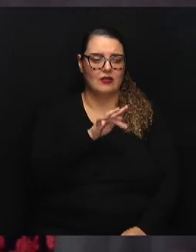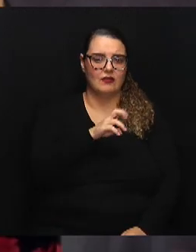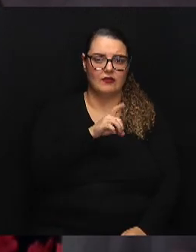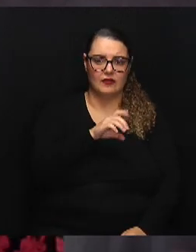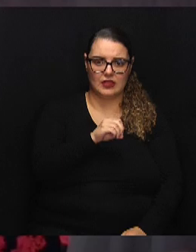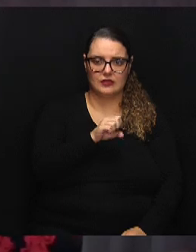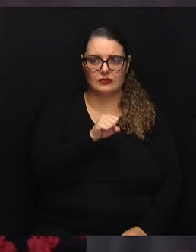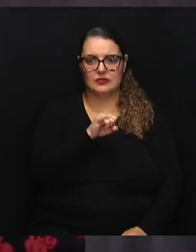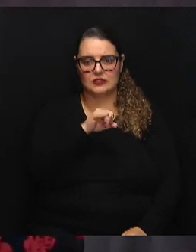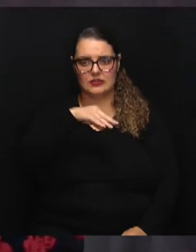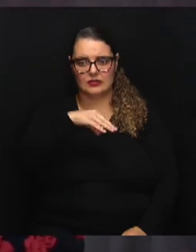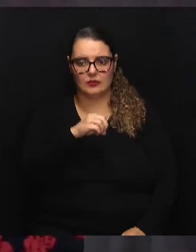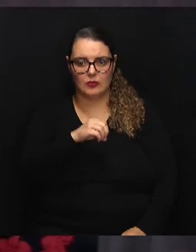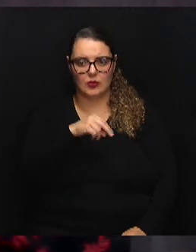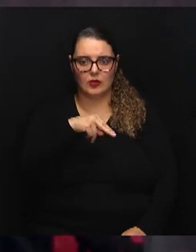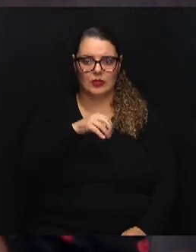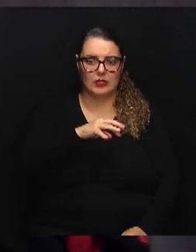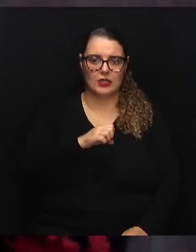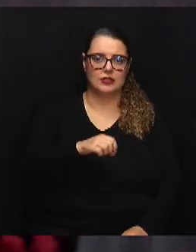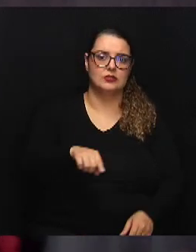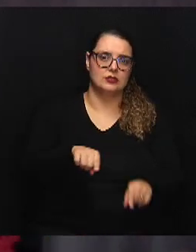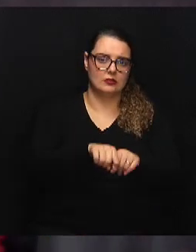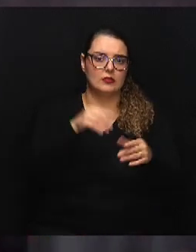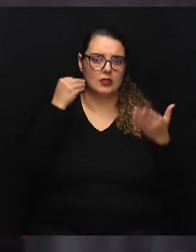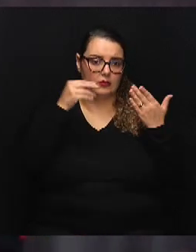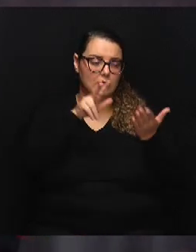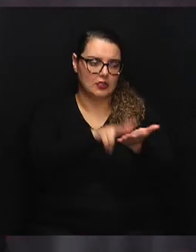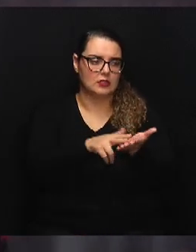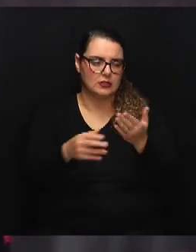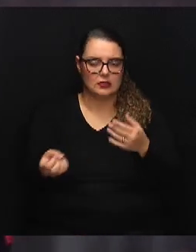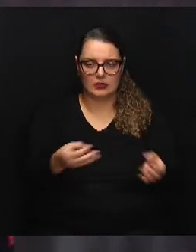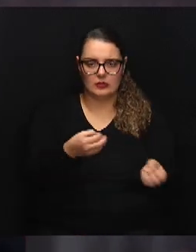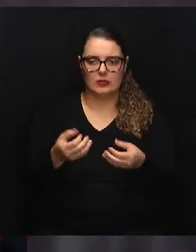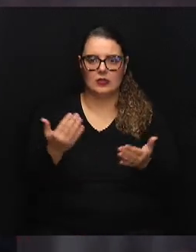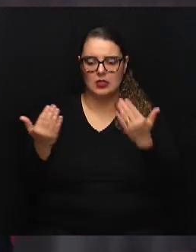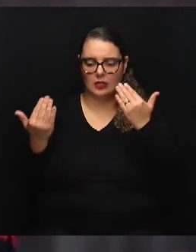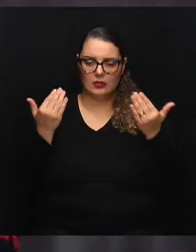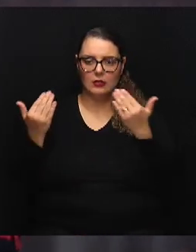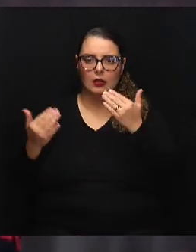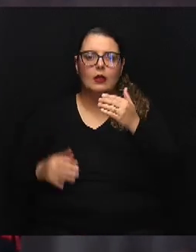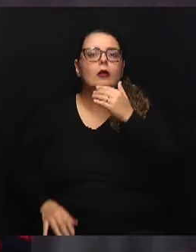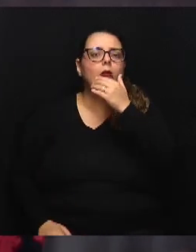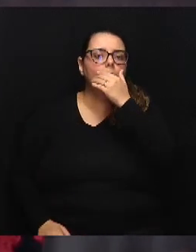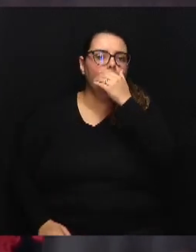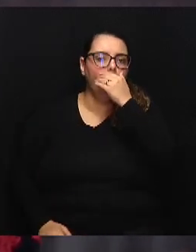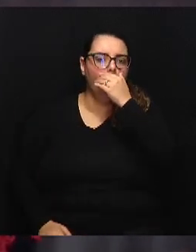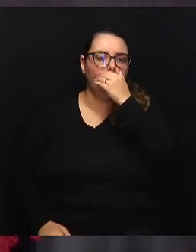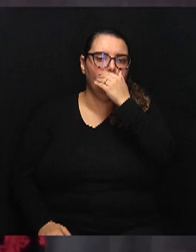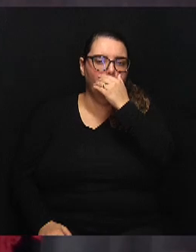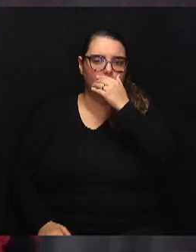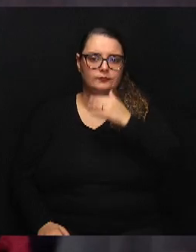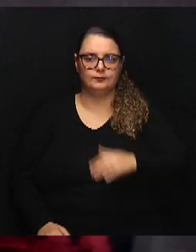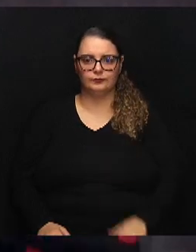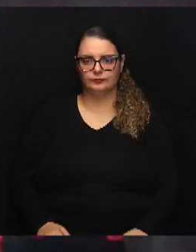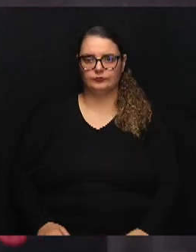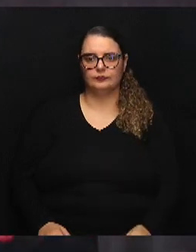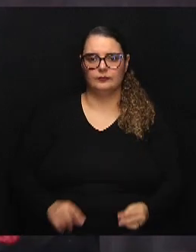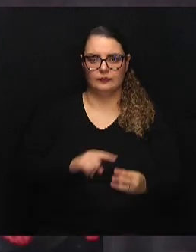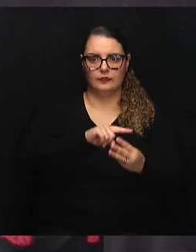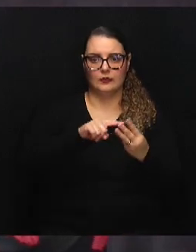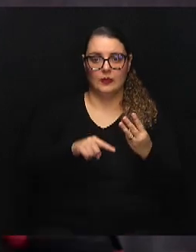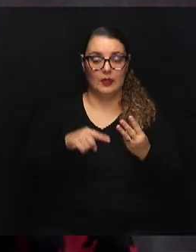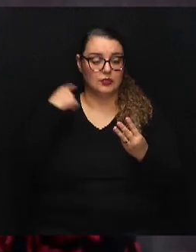psiquiatra da atualidade também. Ele faz uma comparação assim com a figura do louco. Ele fala, existem 3 tipos de loucos